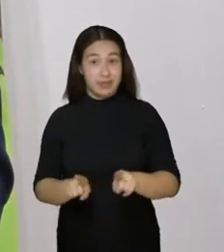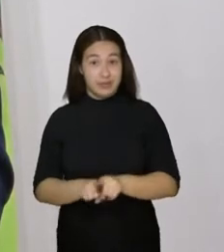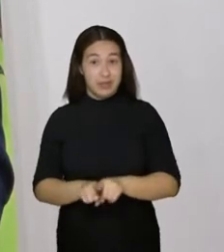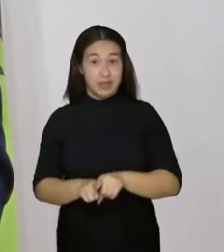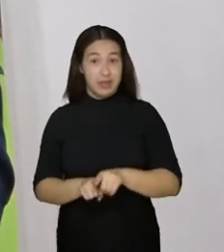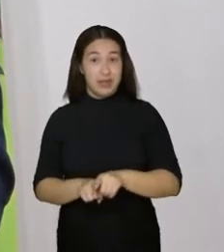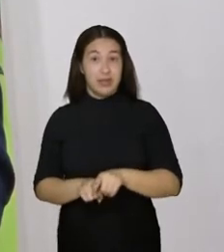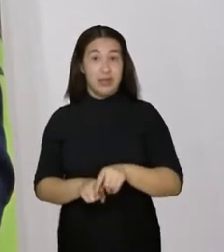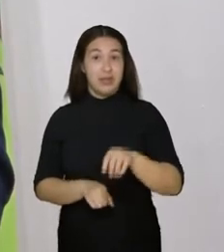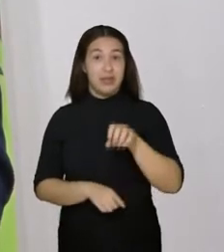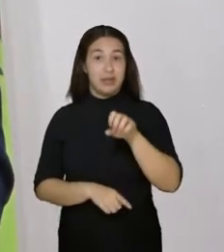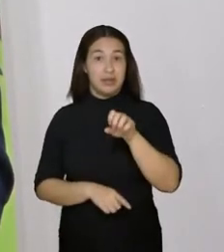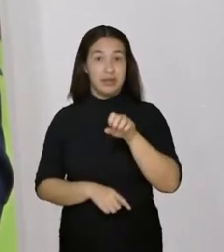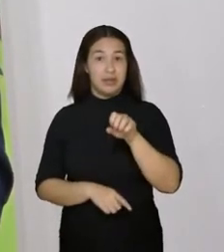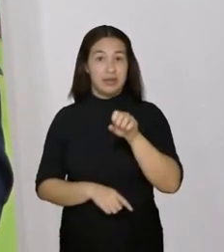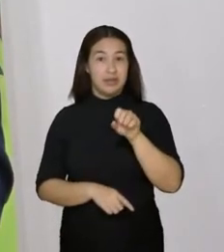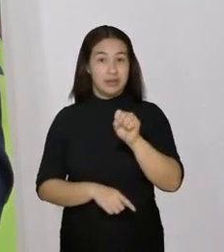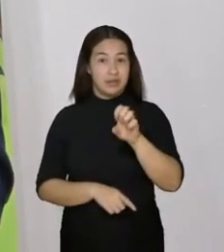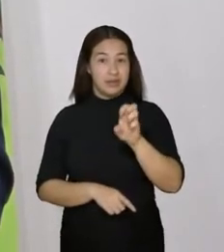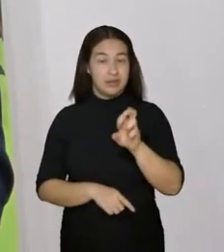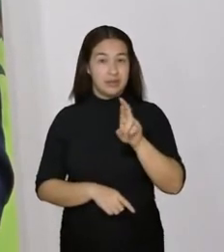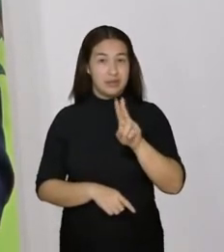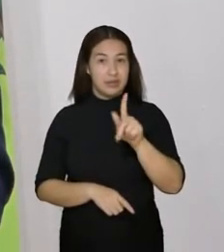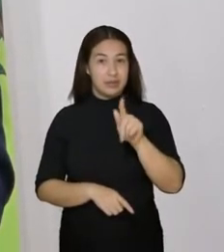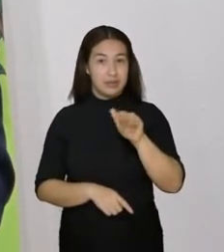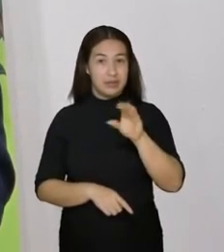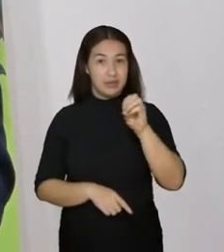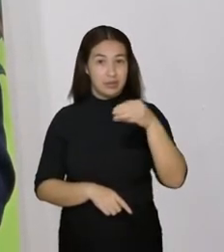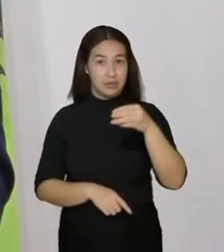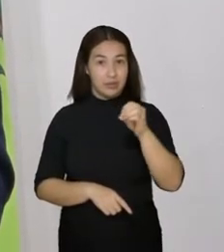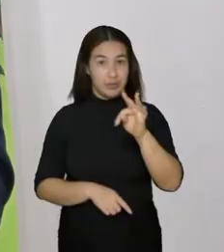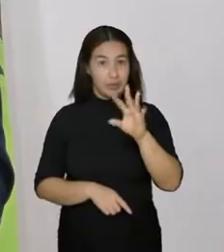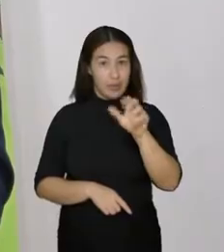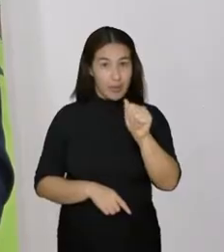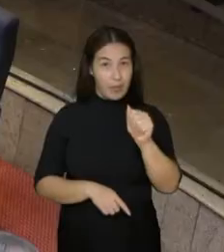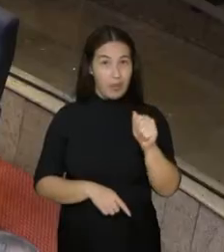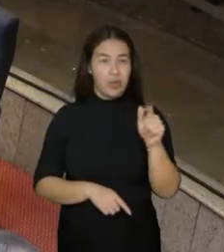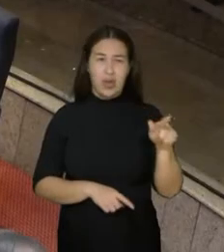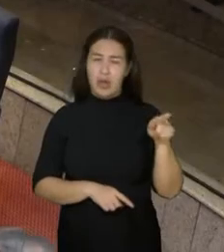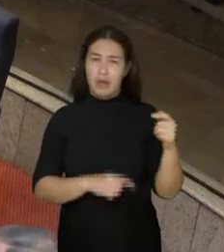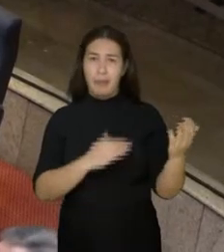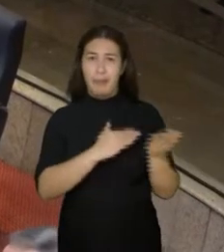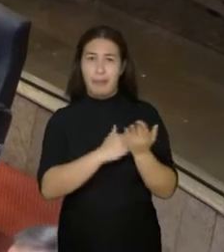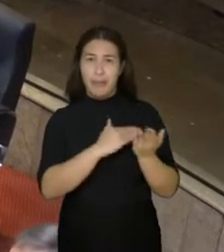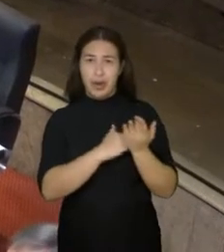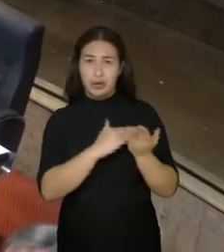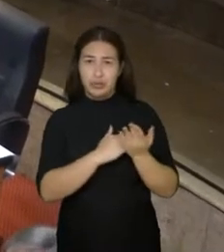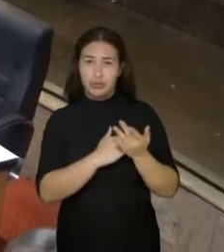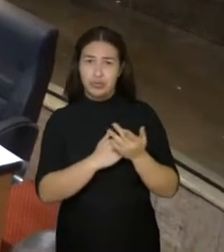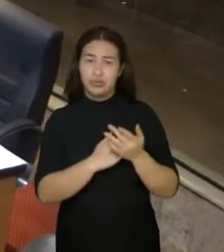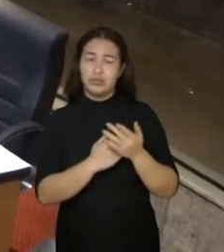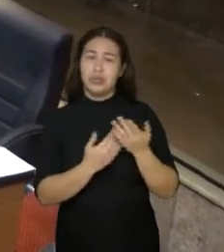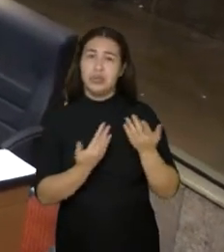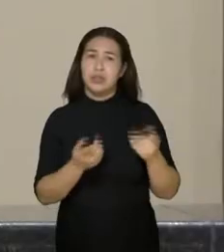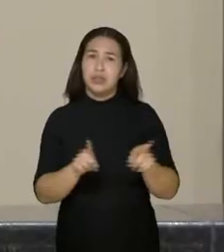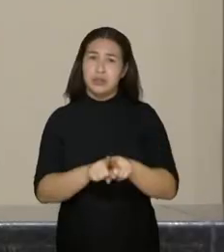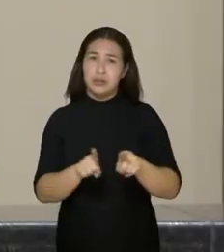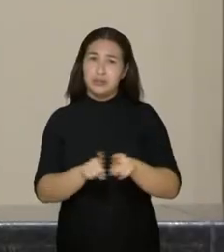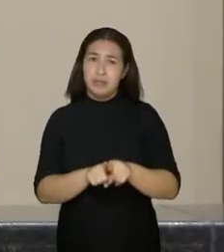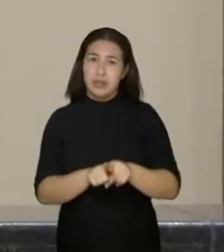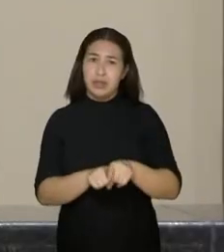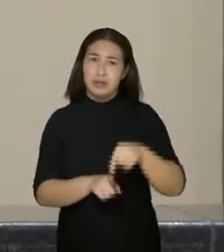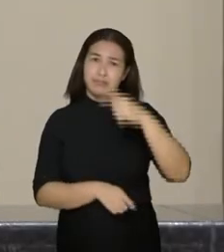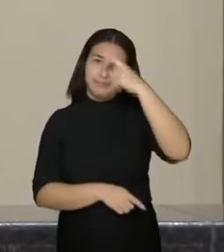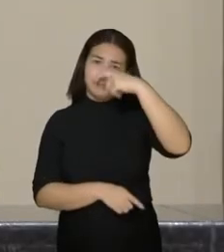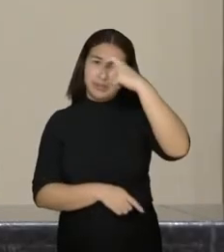que conseguiu a reeleição e foi um grande parceiro na minha caminhada Muito obrigado a deputado Maurício de lá aqui agora alcançou